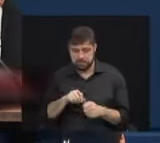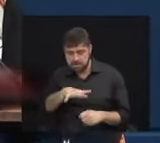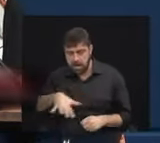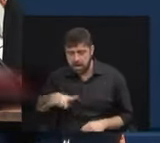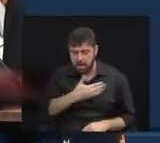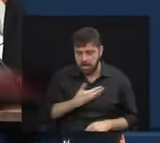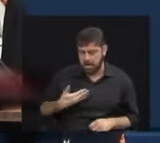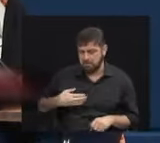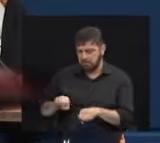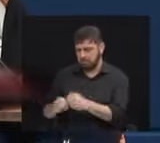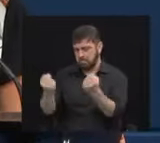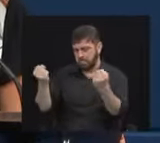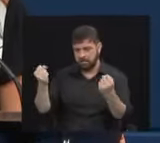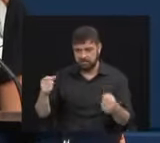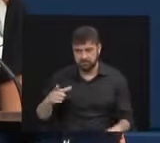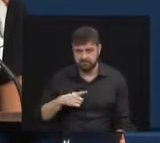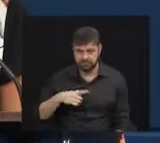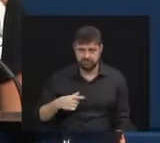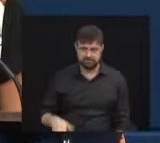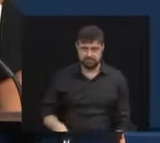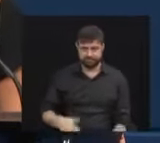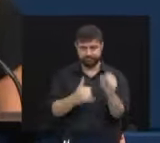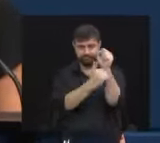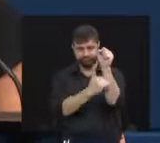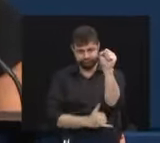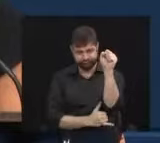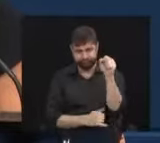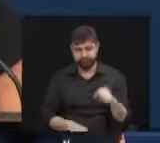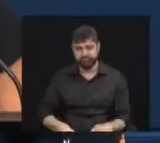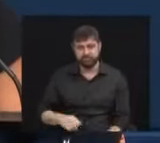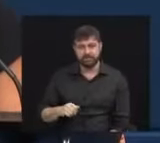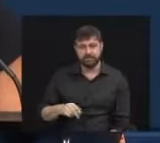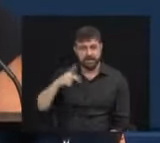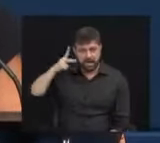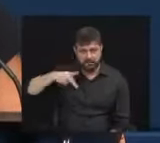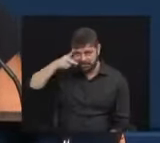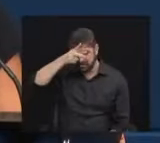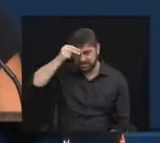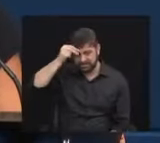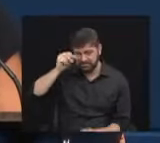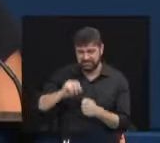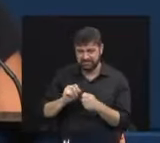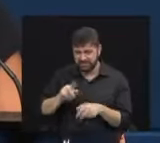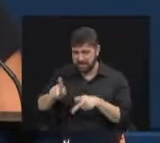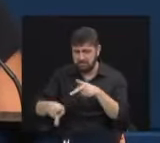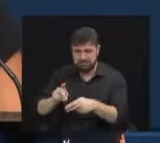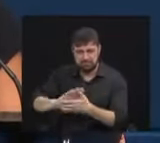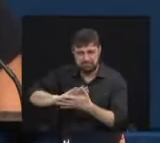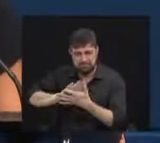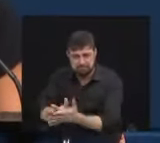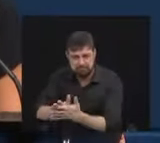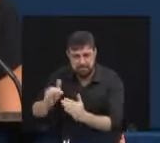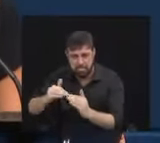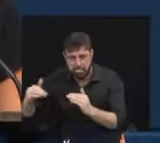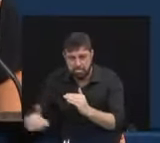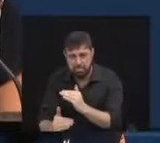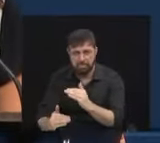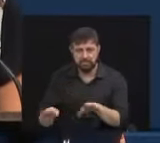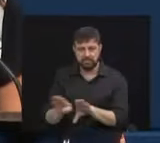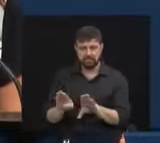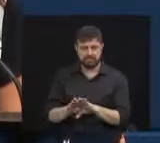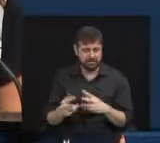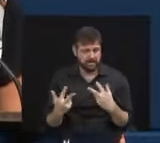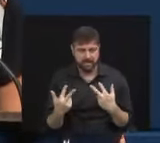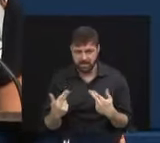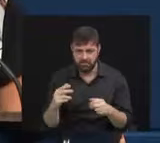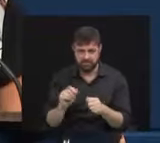serviços públicos. Esse tem sido a política do governo Jonas, o arrocho contra o povo. Inclusive, tem sido o mesmo